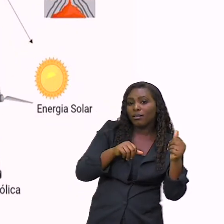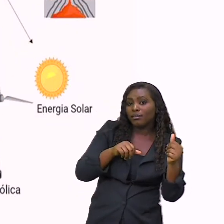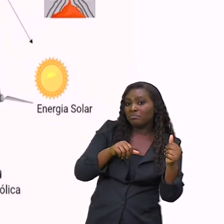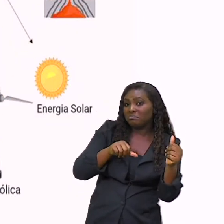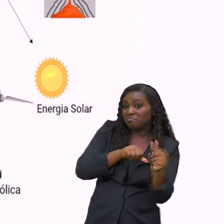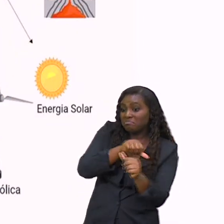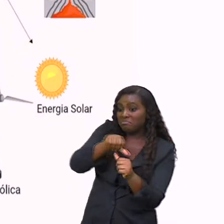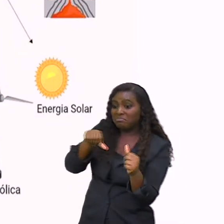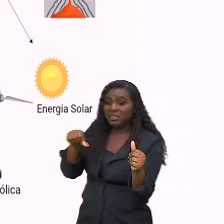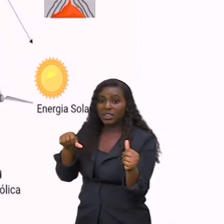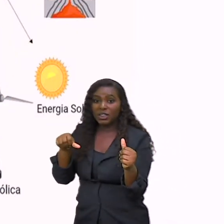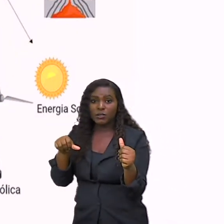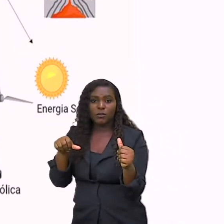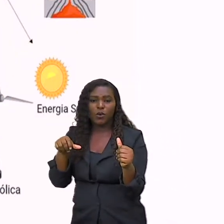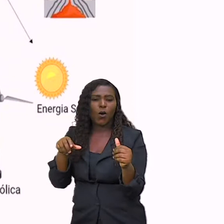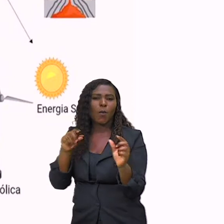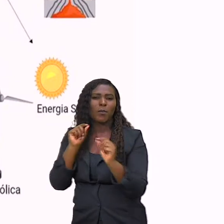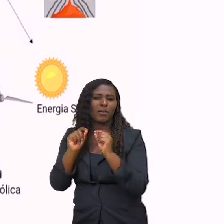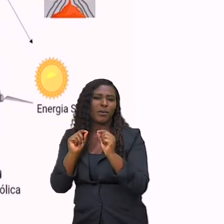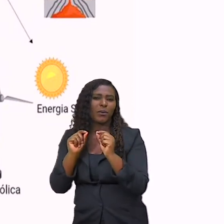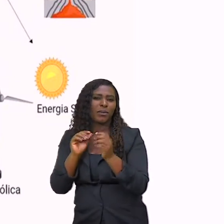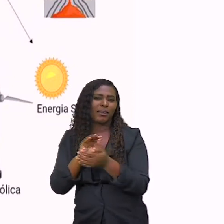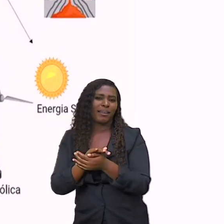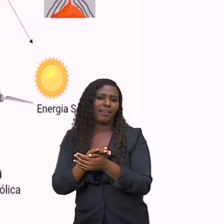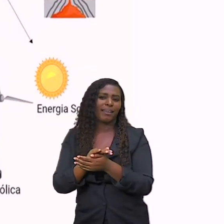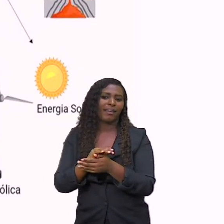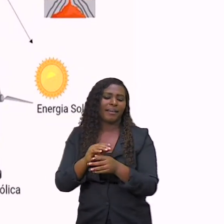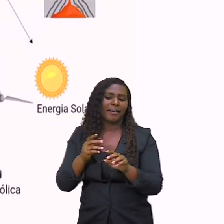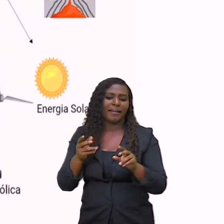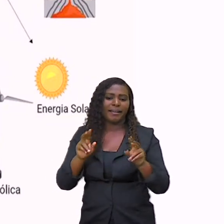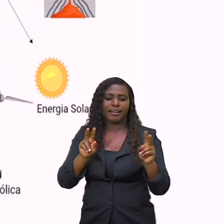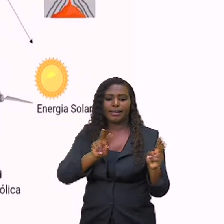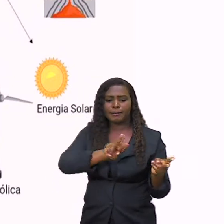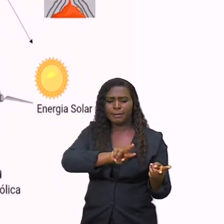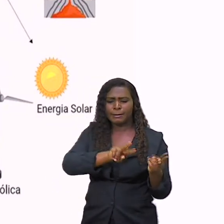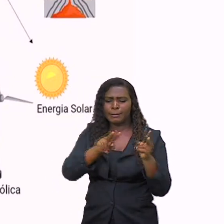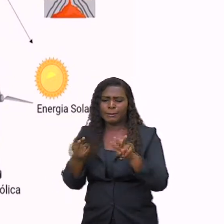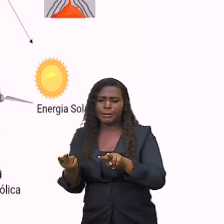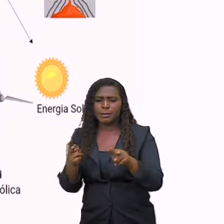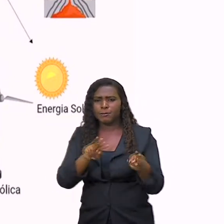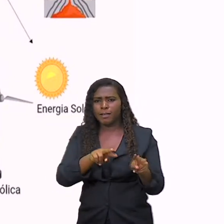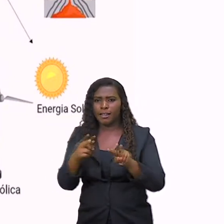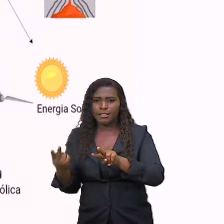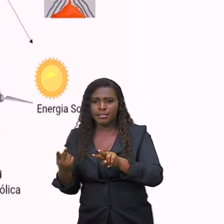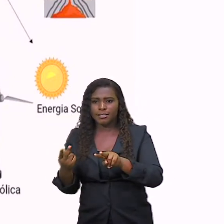por exemplo, ele se refere à transferência de energia térmica